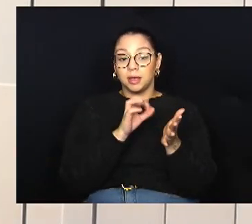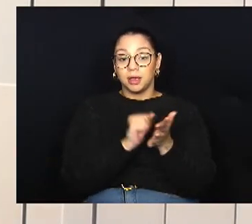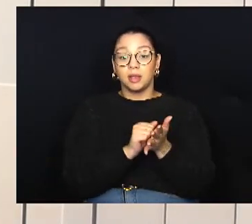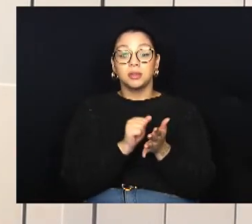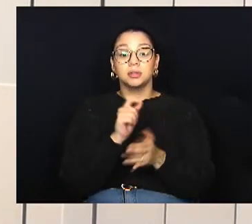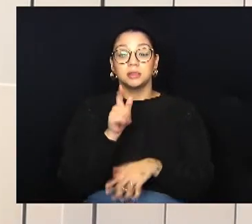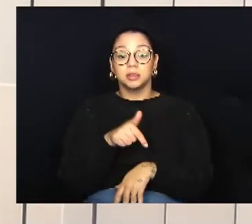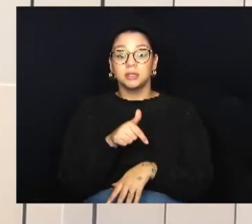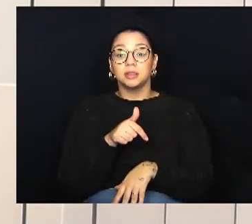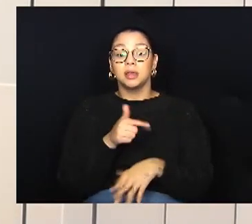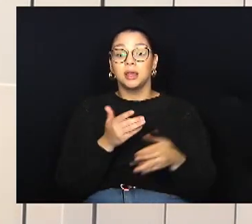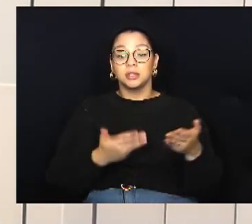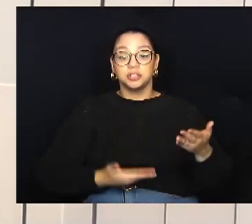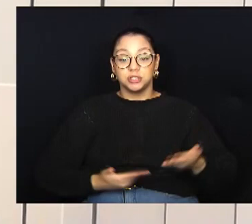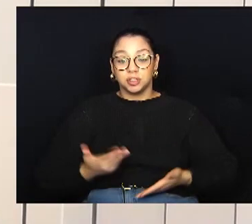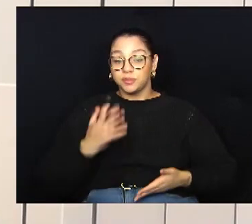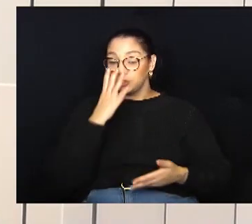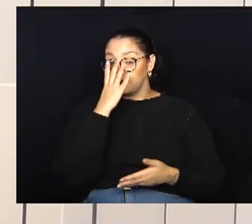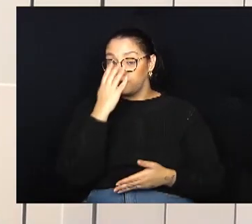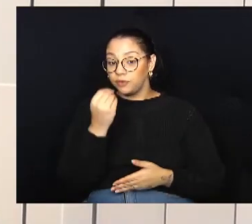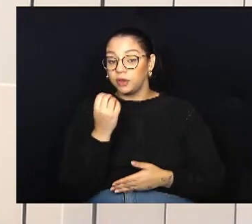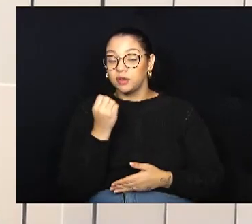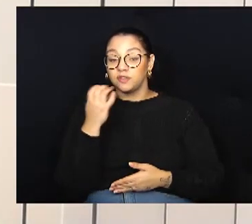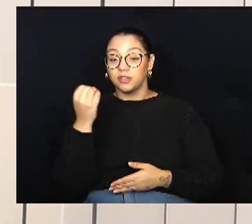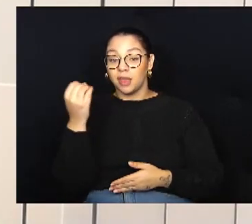Serviço de vans para viagens.